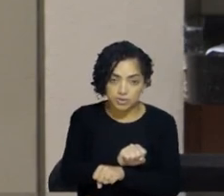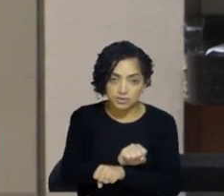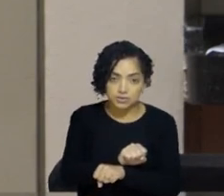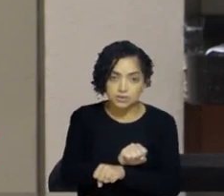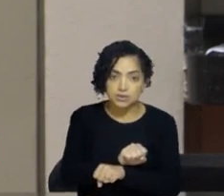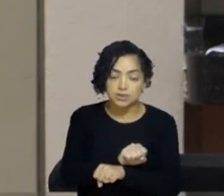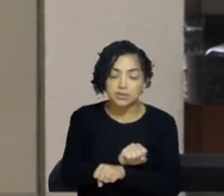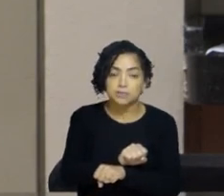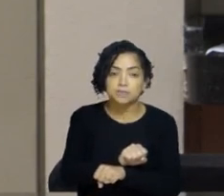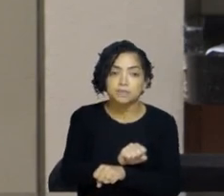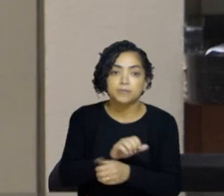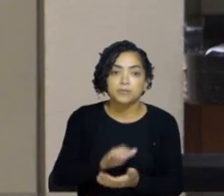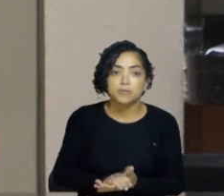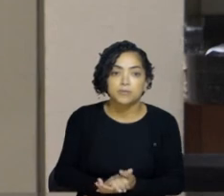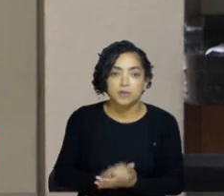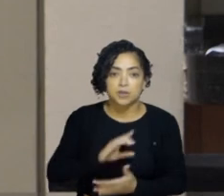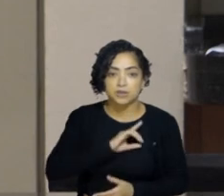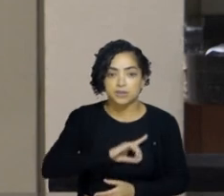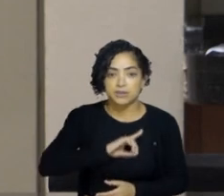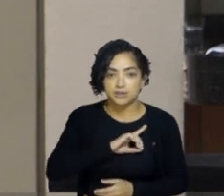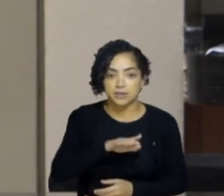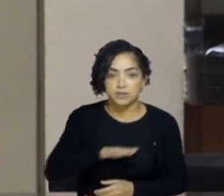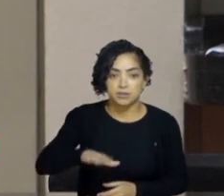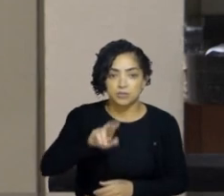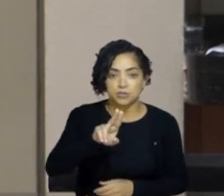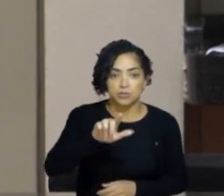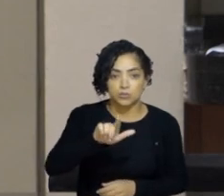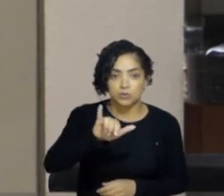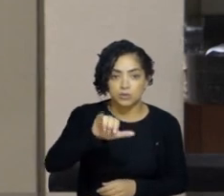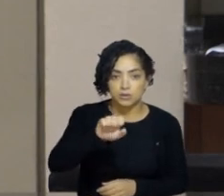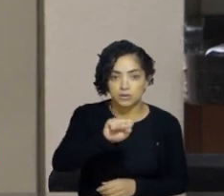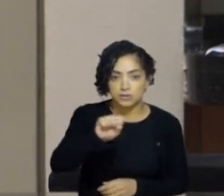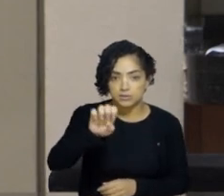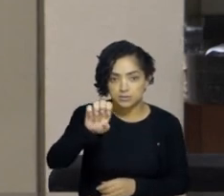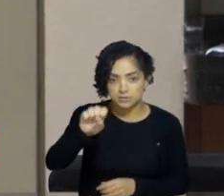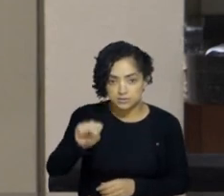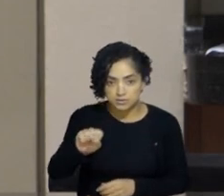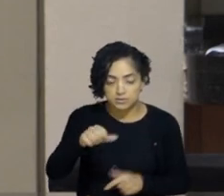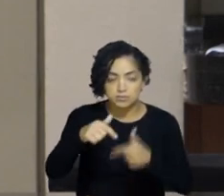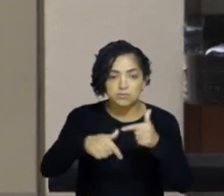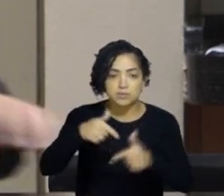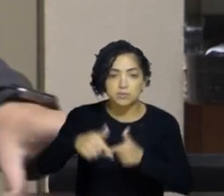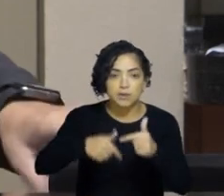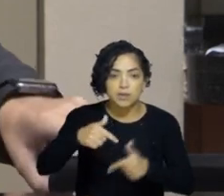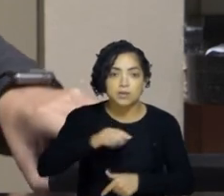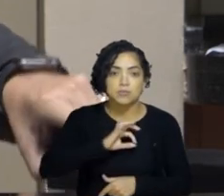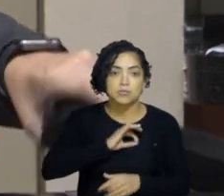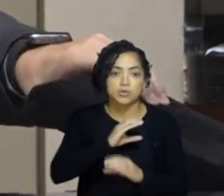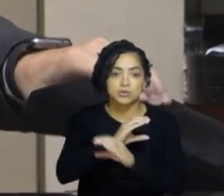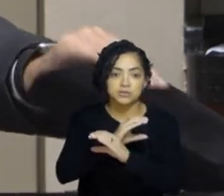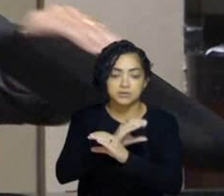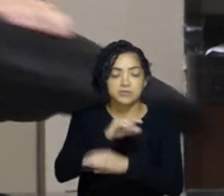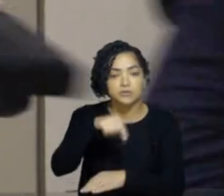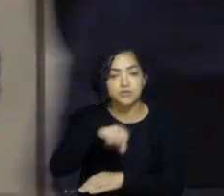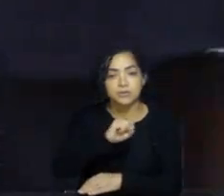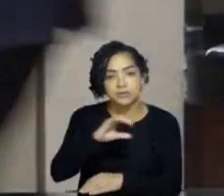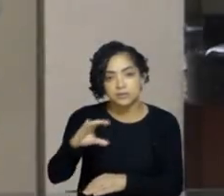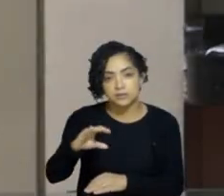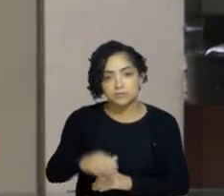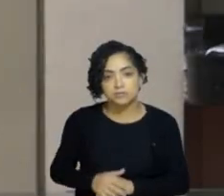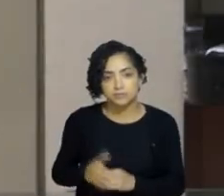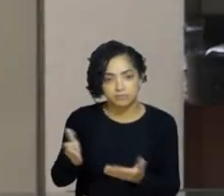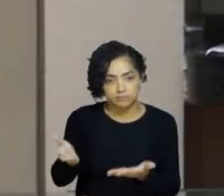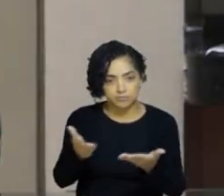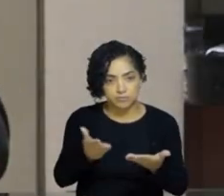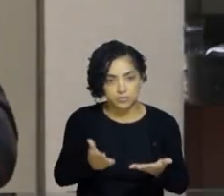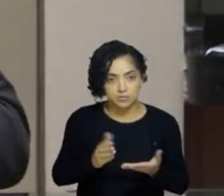a manifestação do senhor delegado-geral Ulisses Gabriel para falar sobre o trabalho da Polícia Civil no Estado de Santa Catarina. Convido o